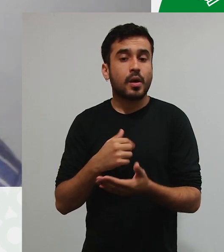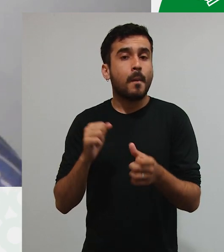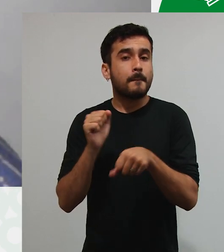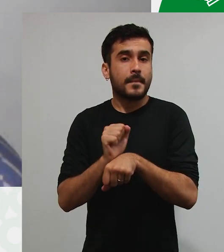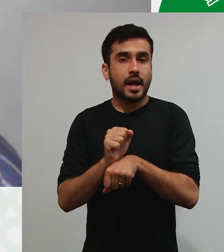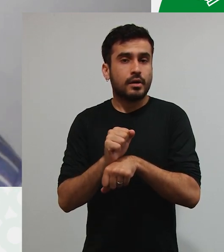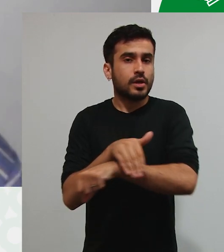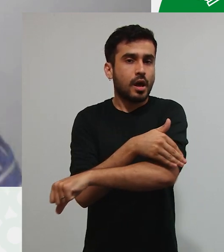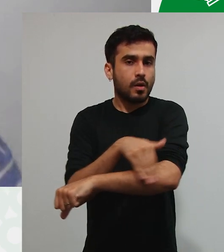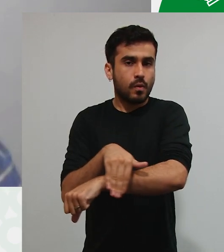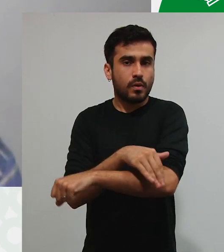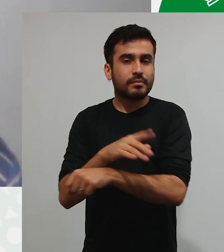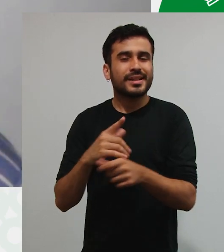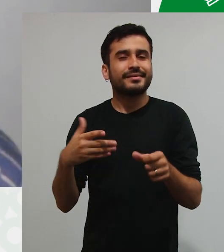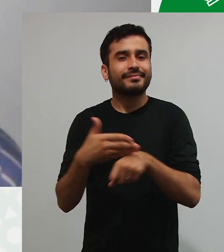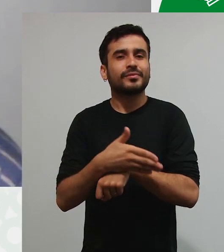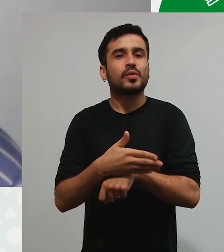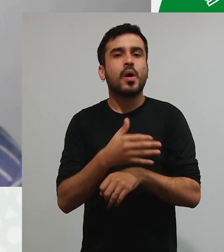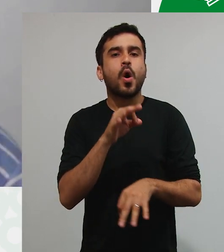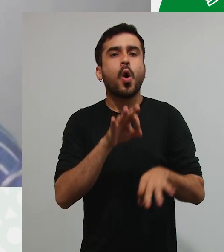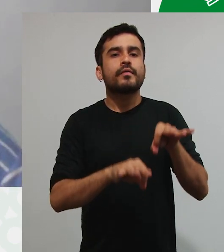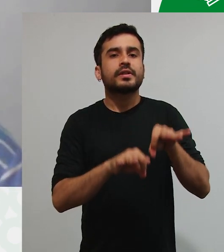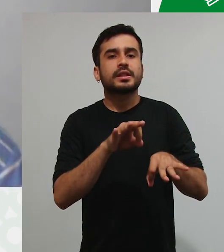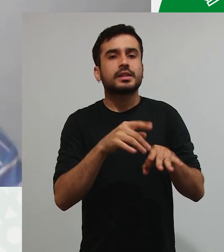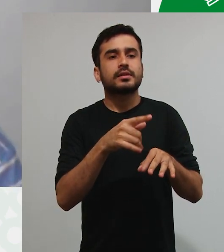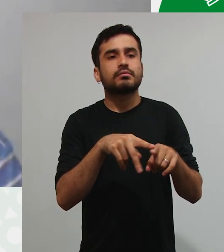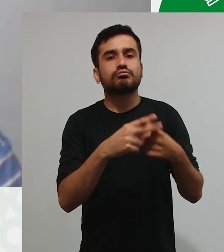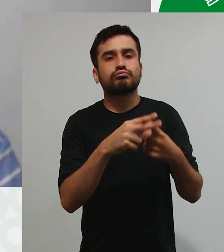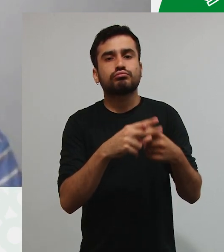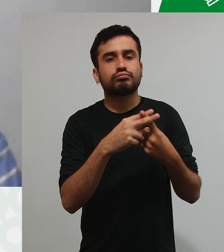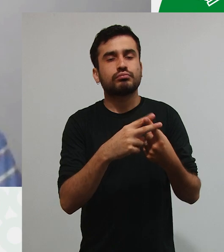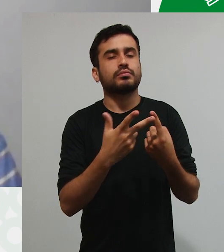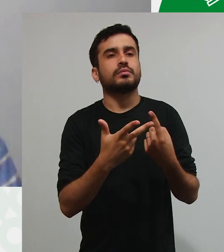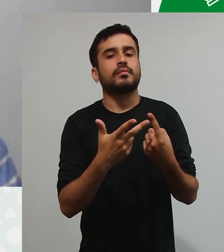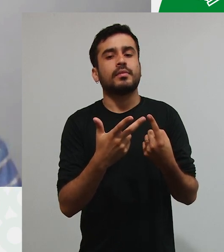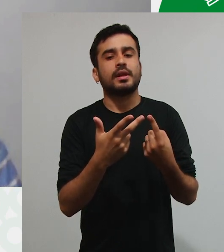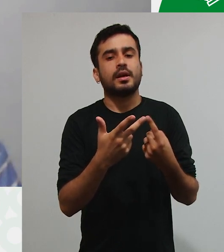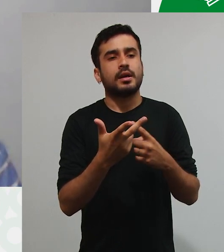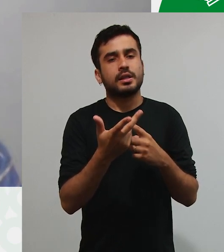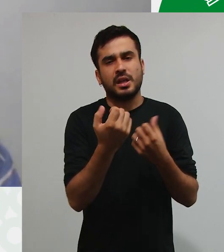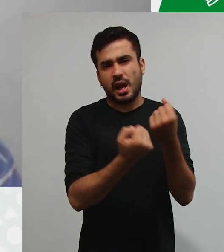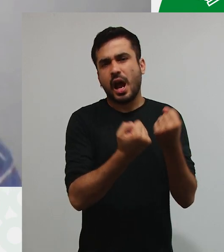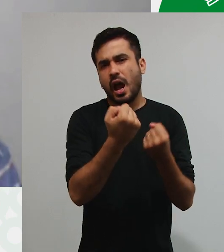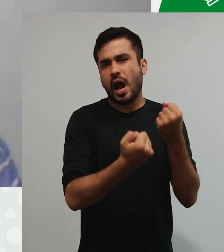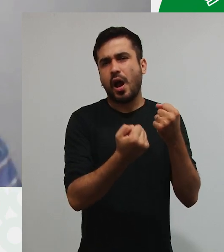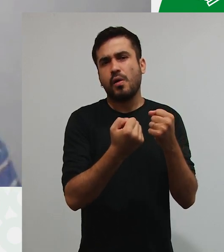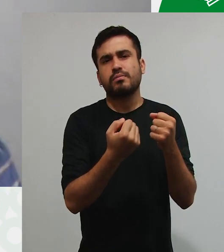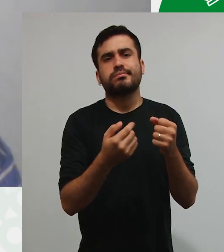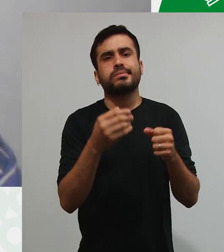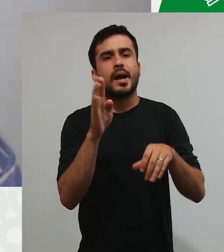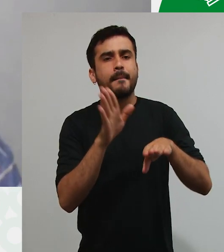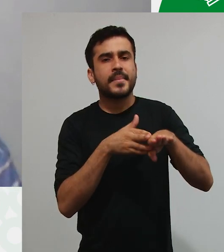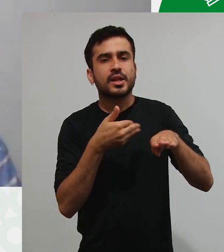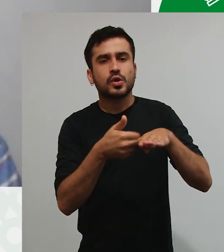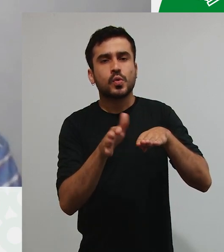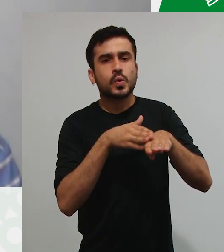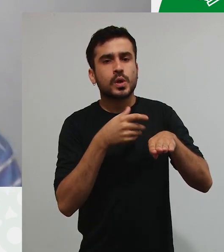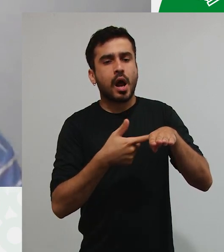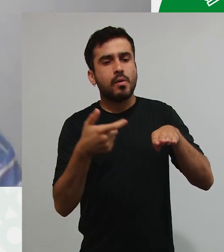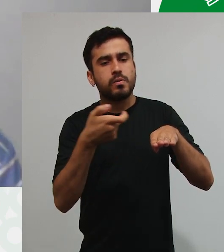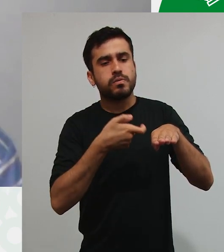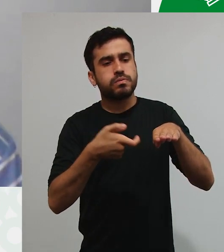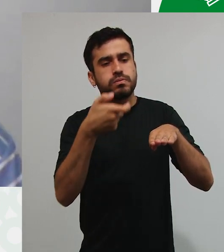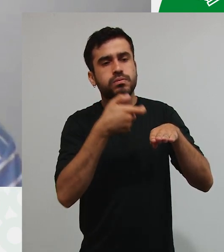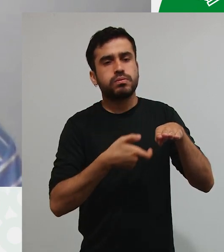dessas atividades de rua, mas vou trabalhar numa oficina que era uma oficina de lanternagem e